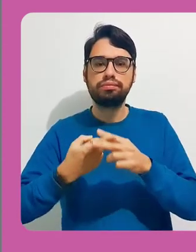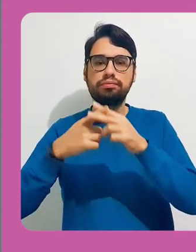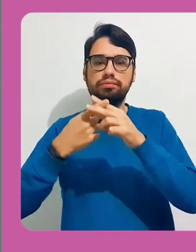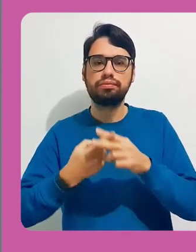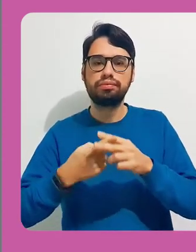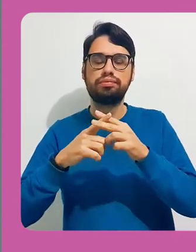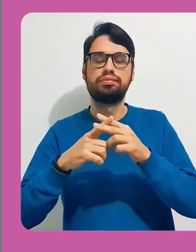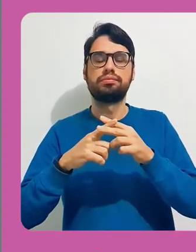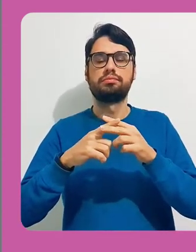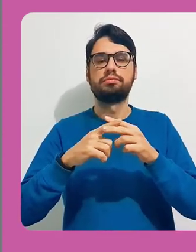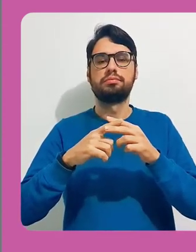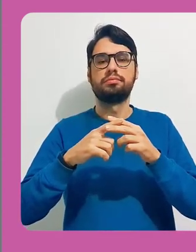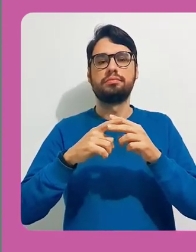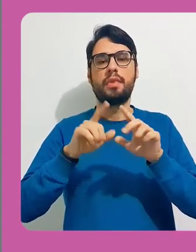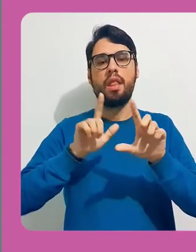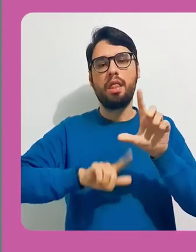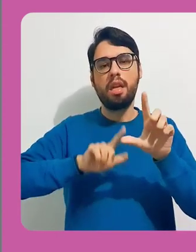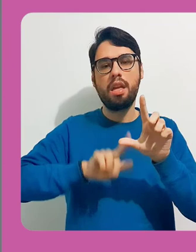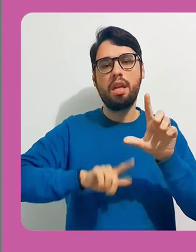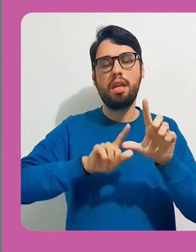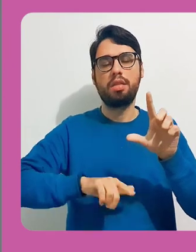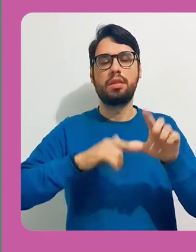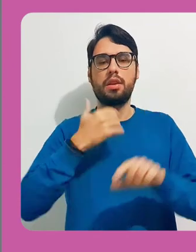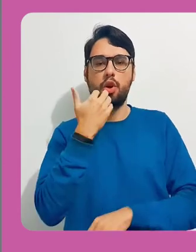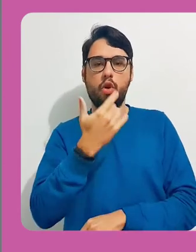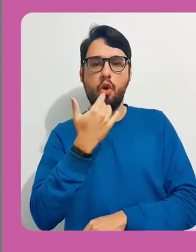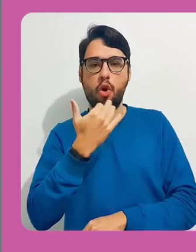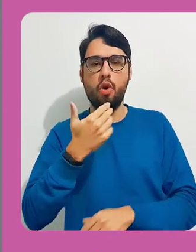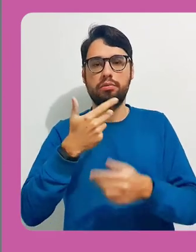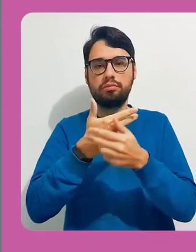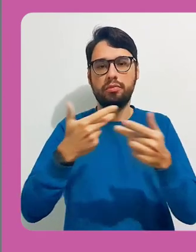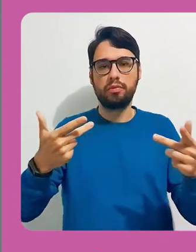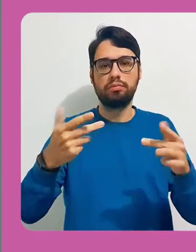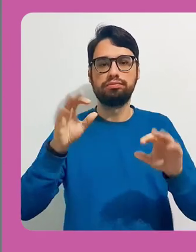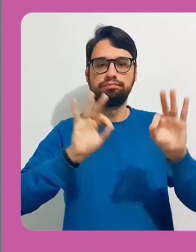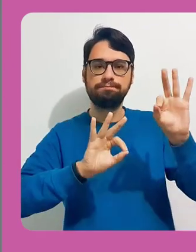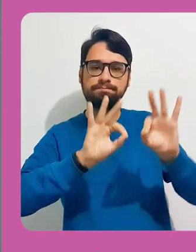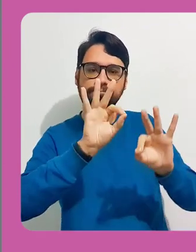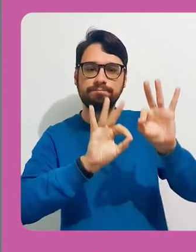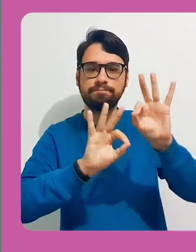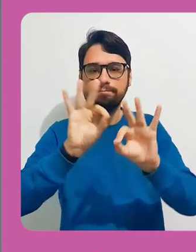alguma coisa diferente aqui. Vou colocar uma cor nele. Pronto.